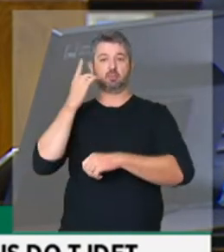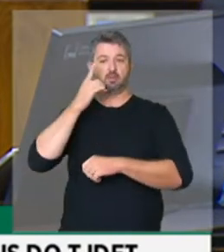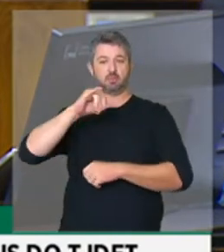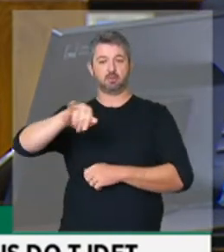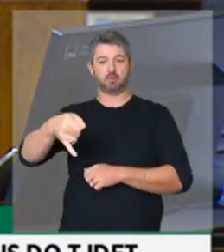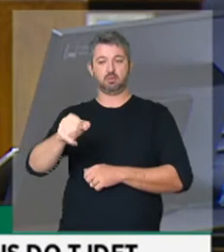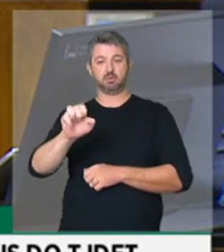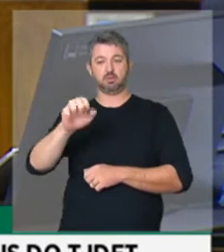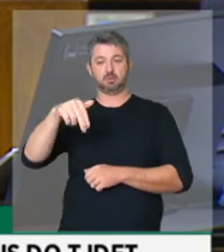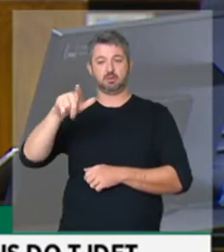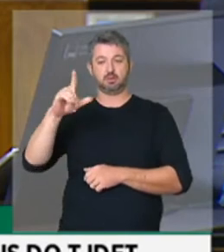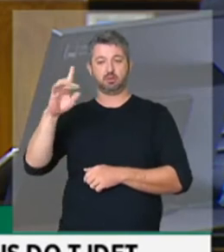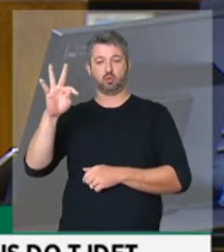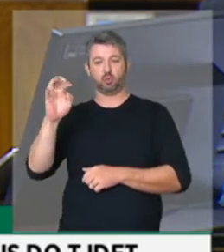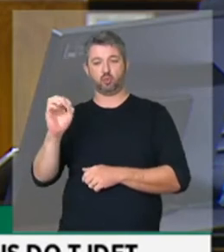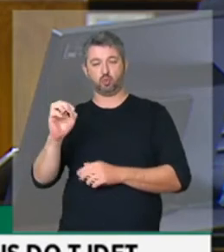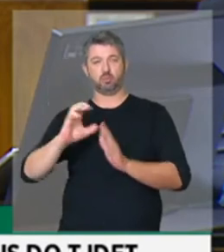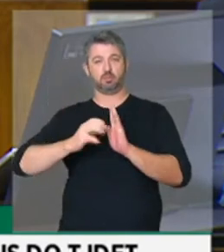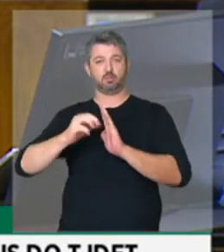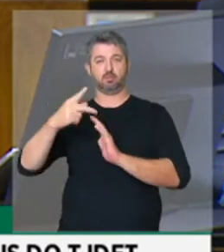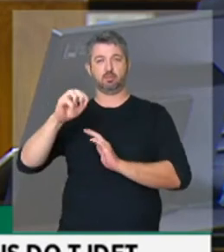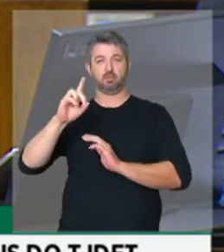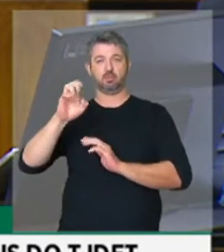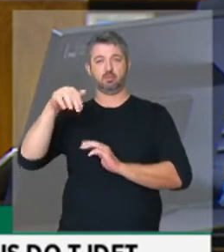Nelto, pelo Podemos.